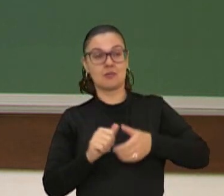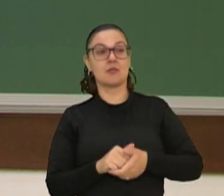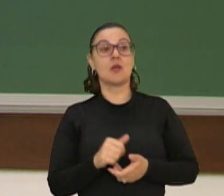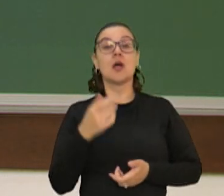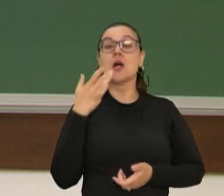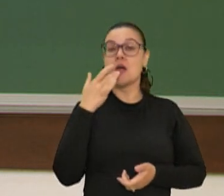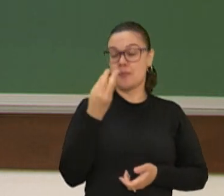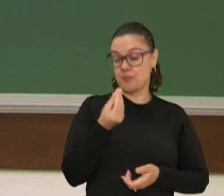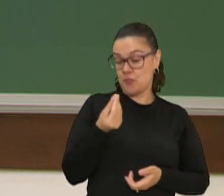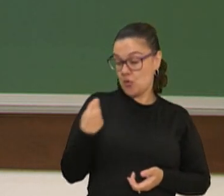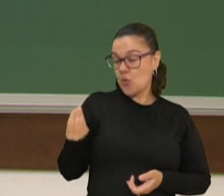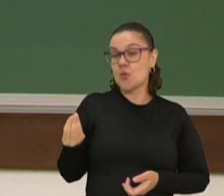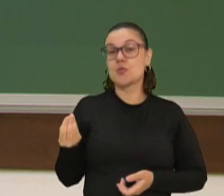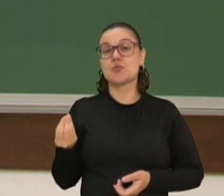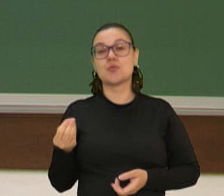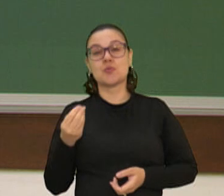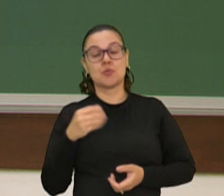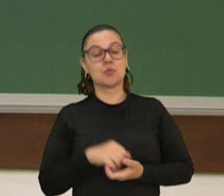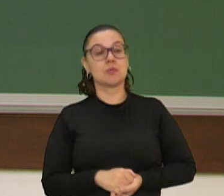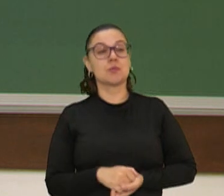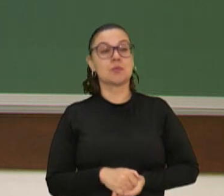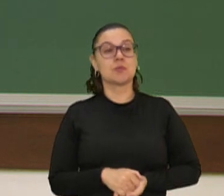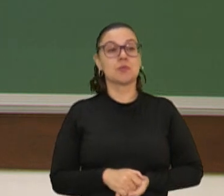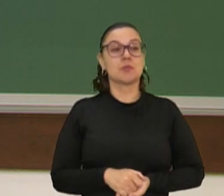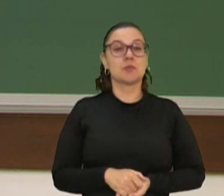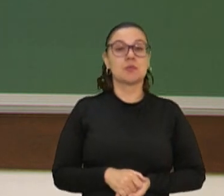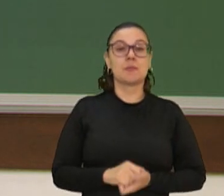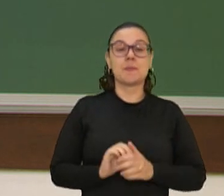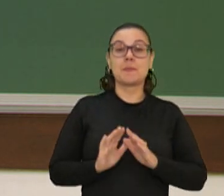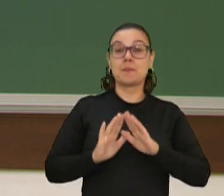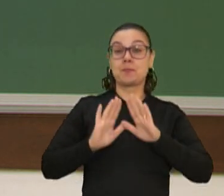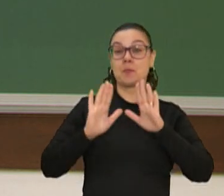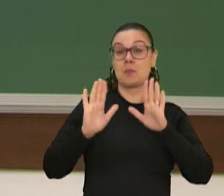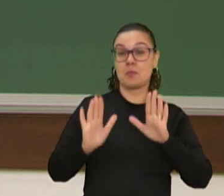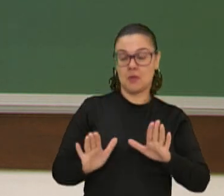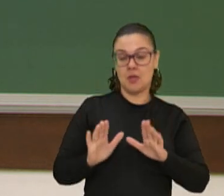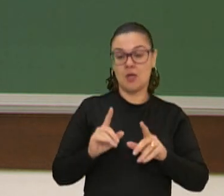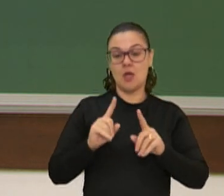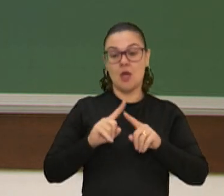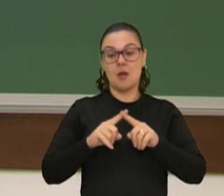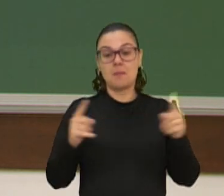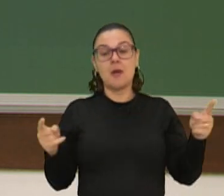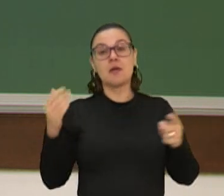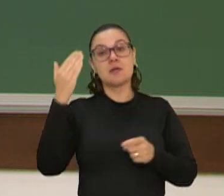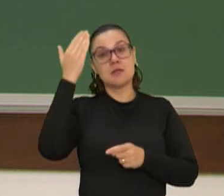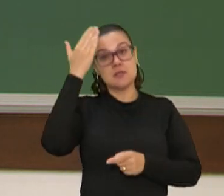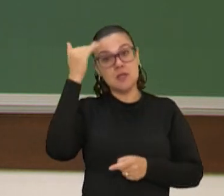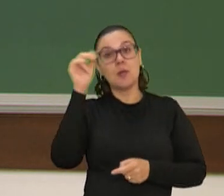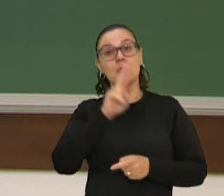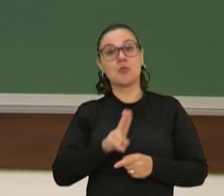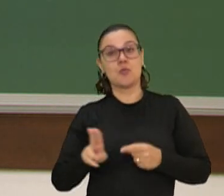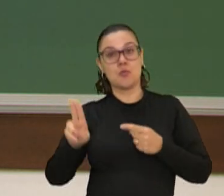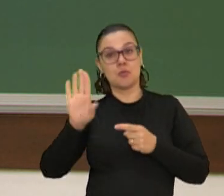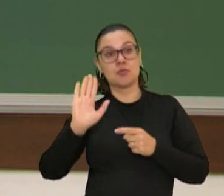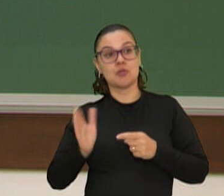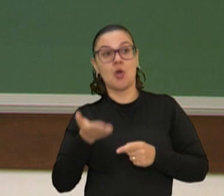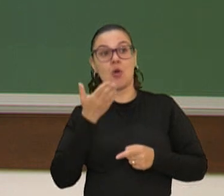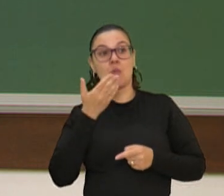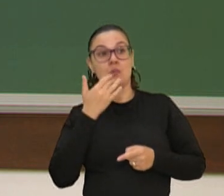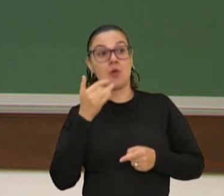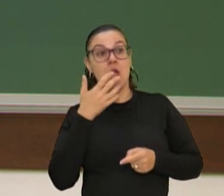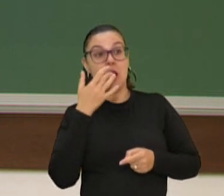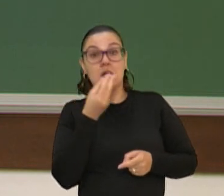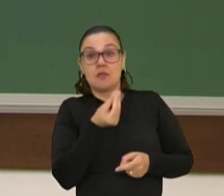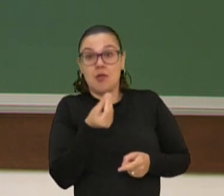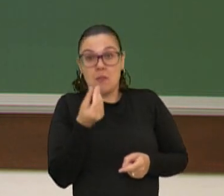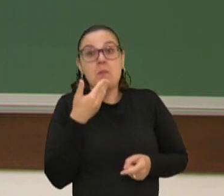muito saborosos, é um pouco diferente do açaí, né? Então é uma forma um pouco mais sábia de usar, quem já consumiu ou nunca consumiu diz que o sabor é